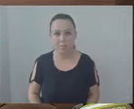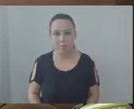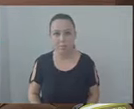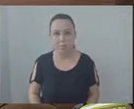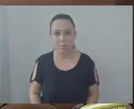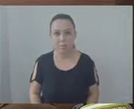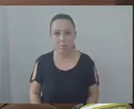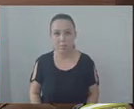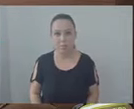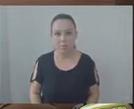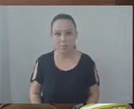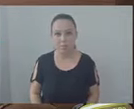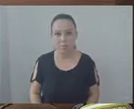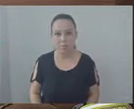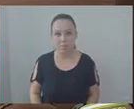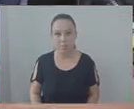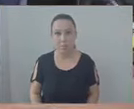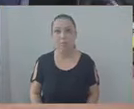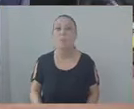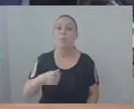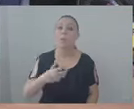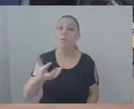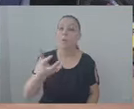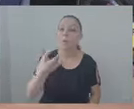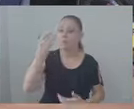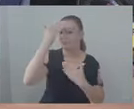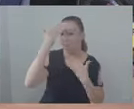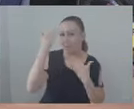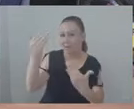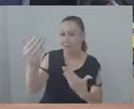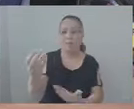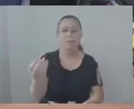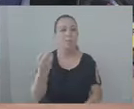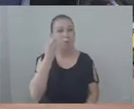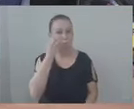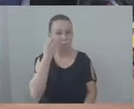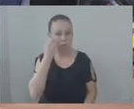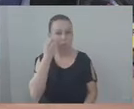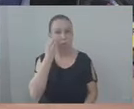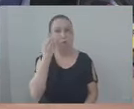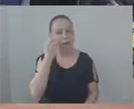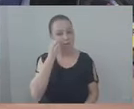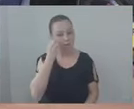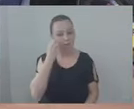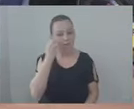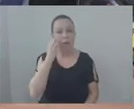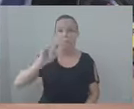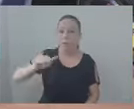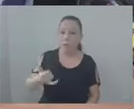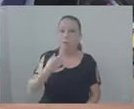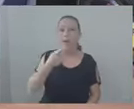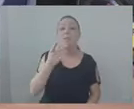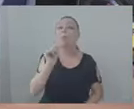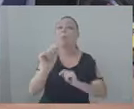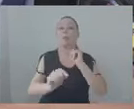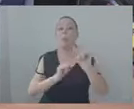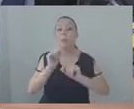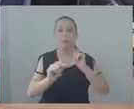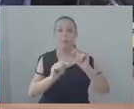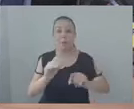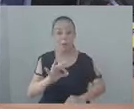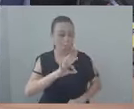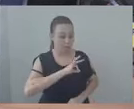Eu só gostaria de agradecer pela oportunidade, né, dizer que a Polícia Militar e o Corpo de Bombeiros